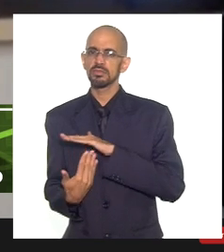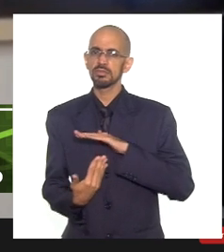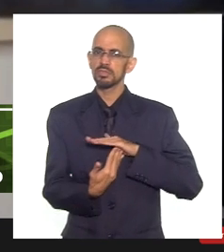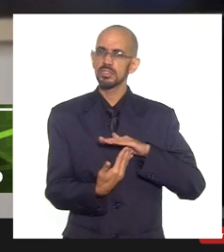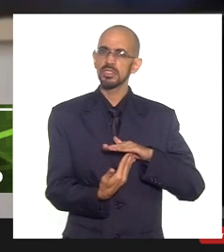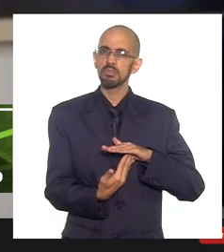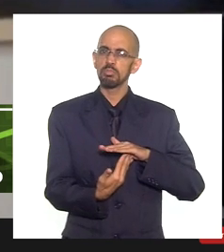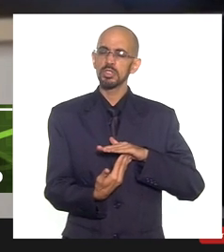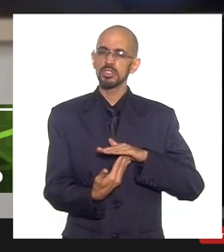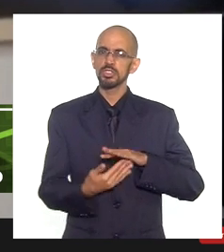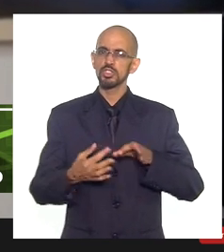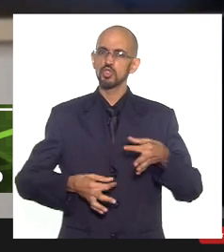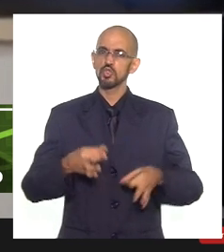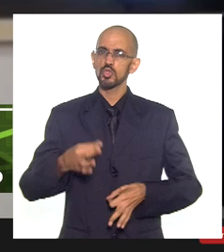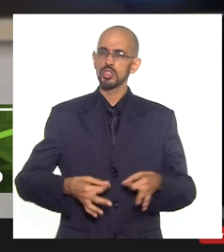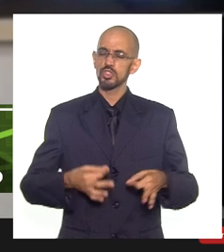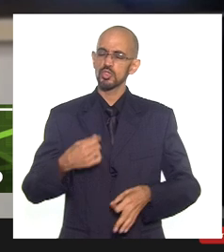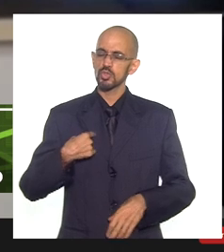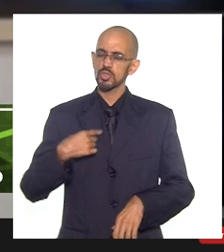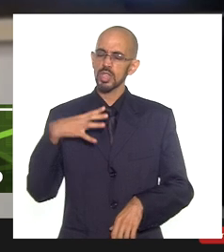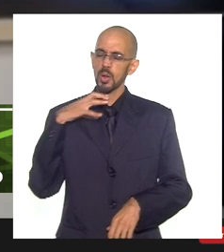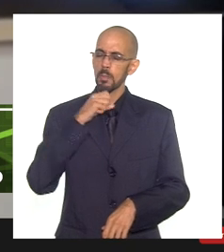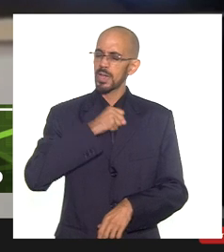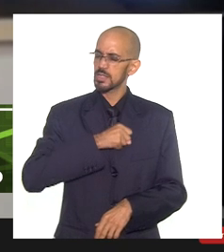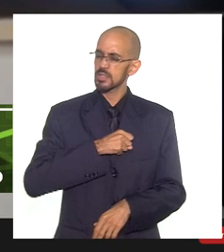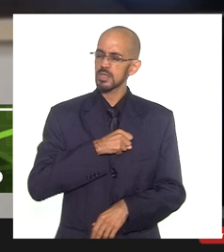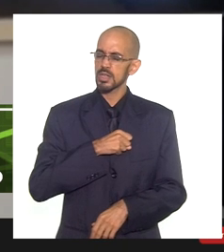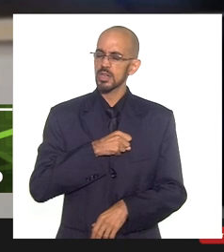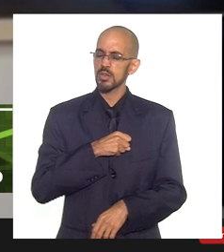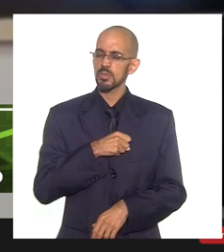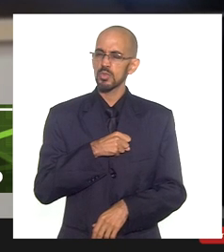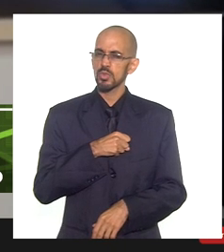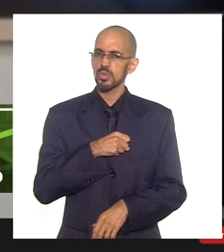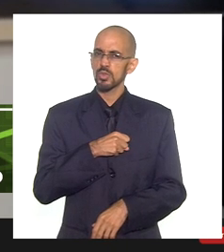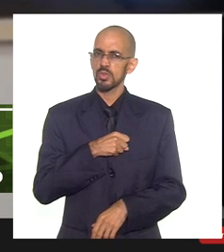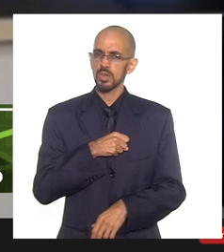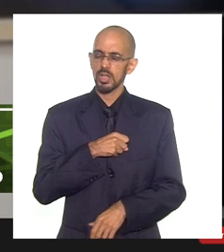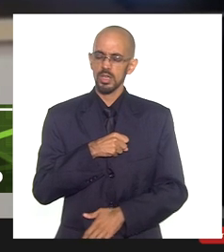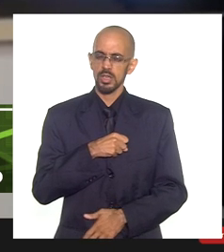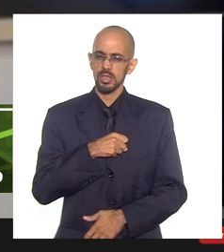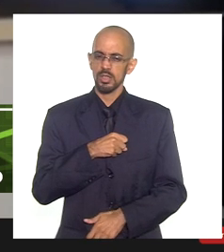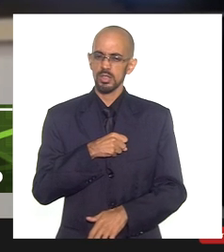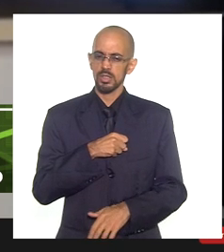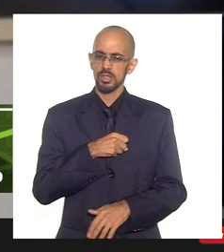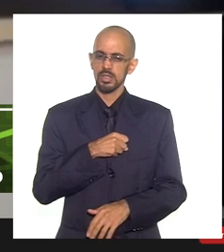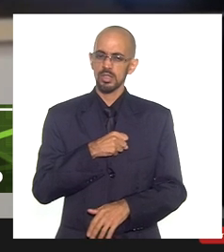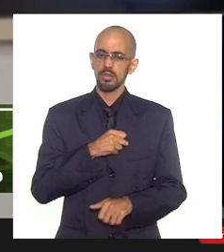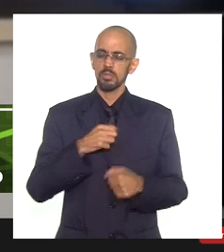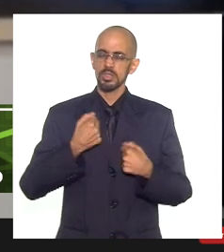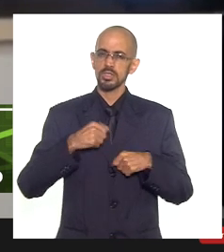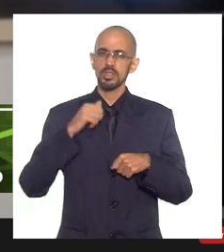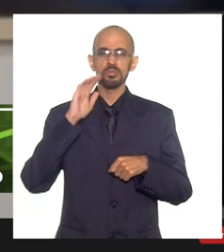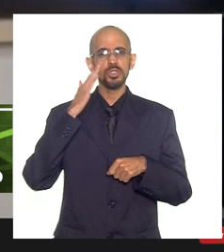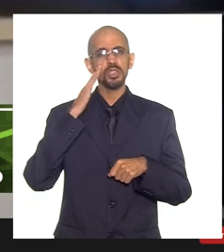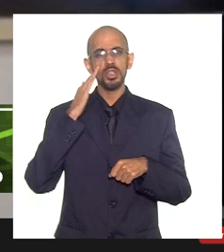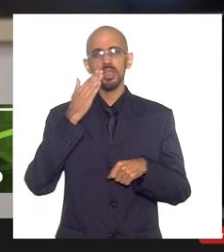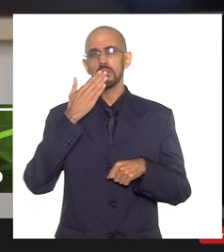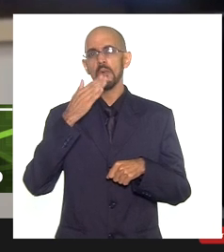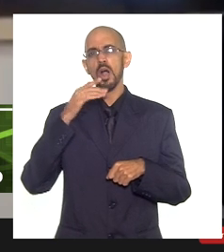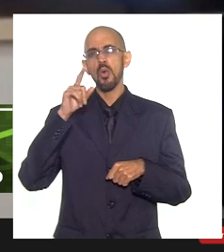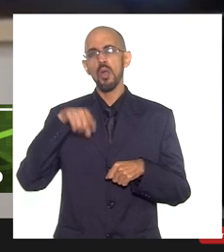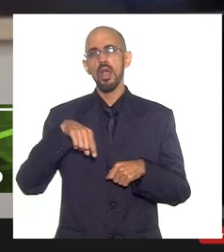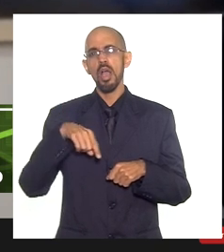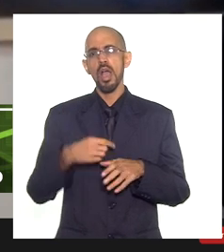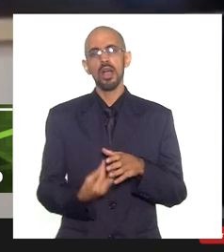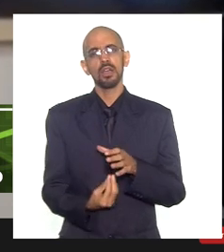jurídicos eu percebo isso aqui nos diários oficiais entender qual é a natureza disso por